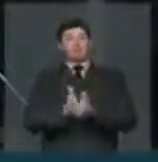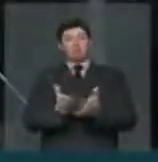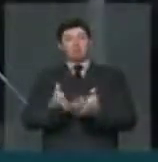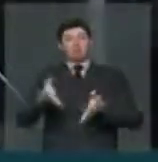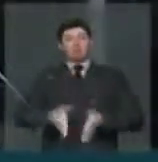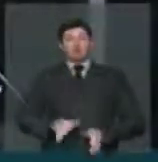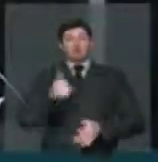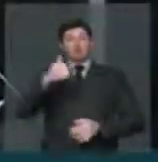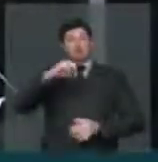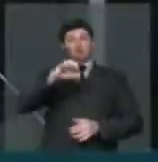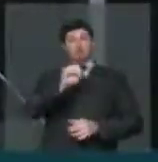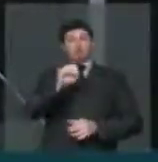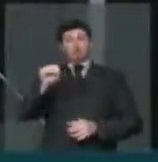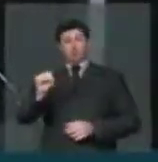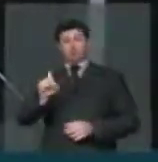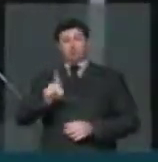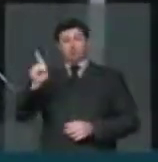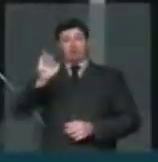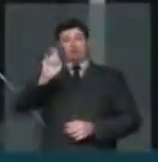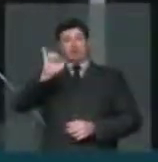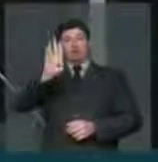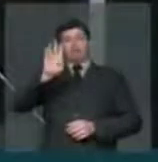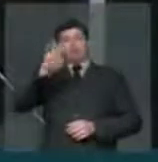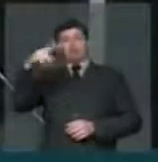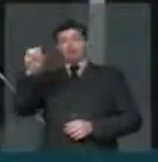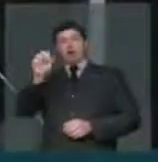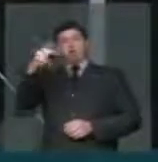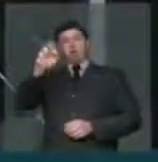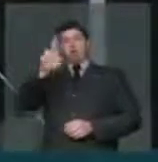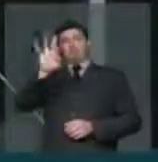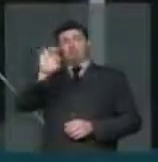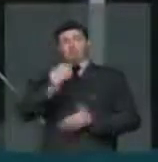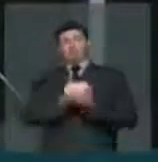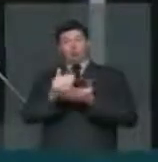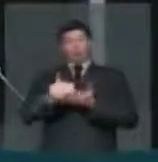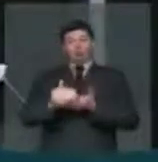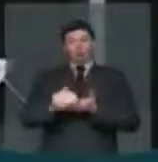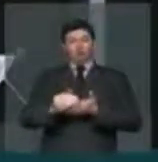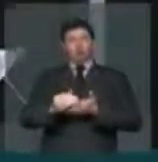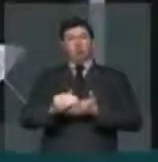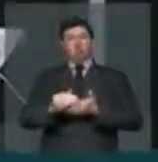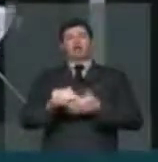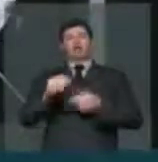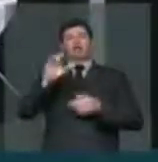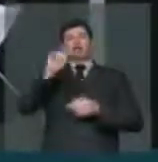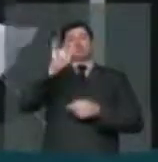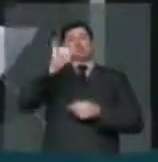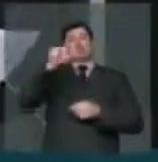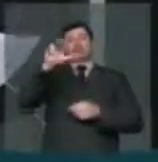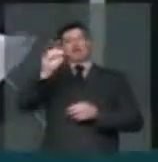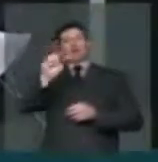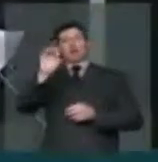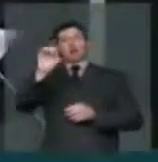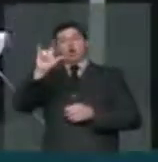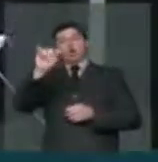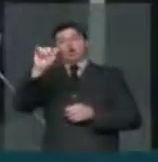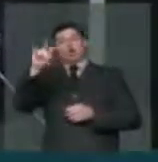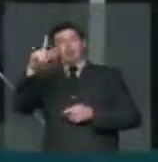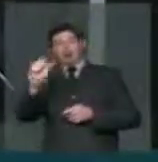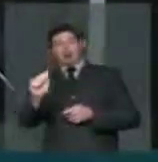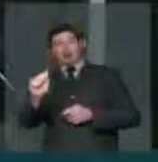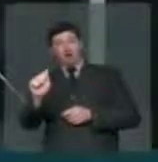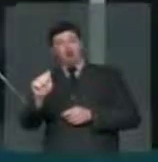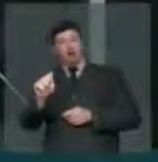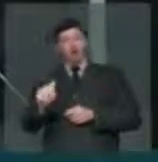em 1988 em Ribeirão Preto, iniciou sua jornada na ginástica olímpica aos 4 anos e